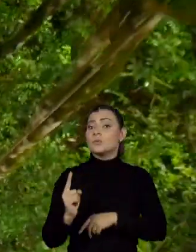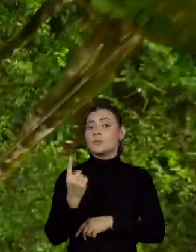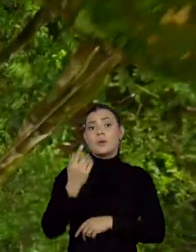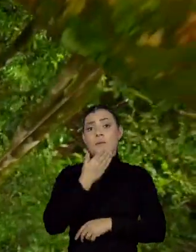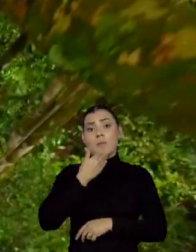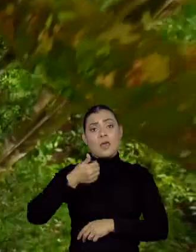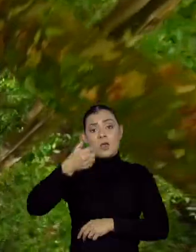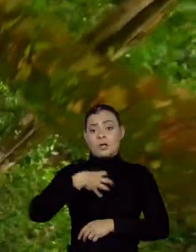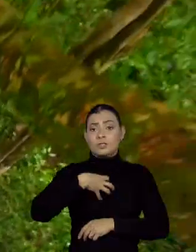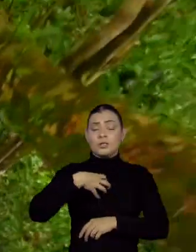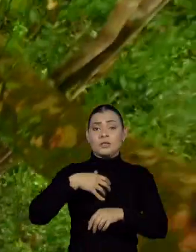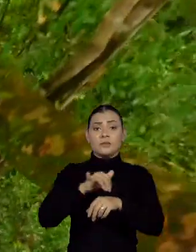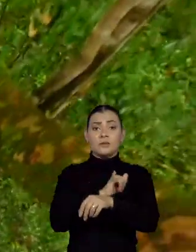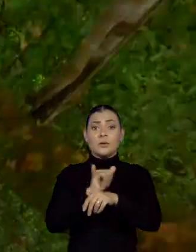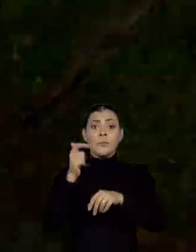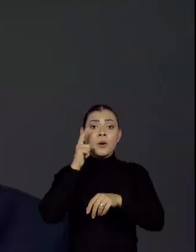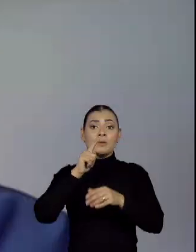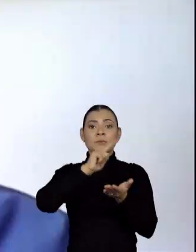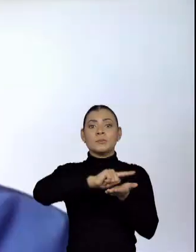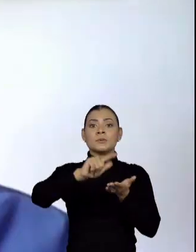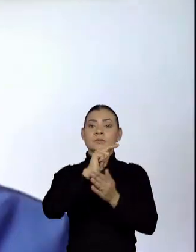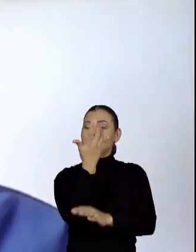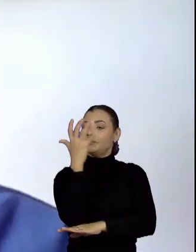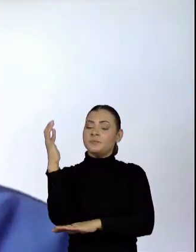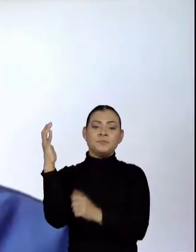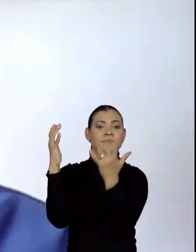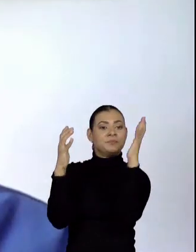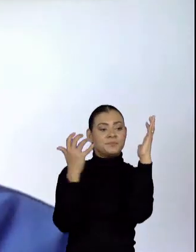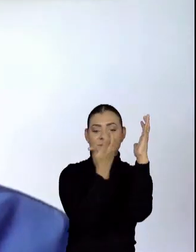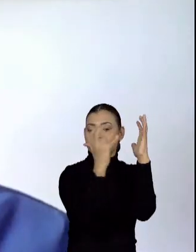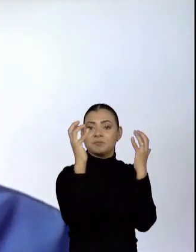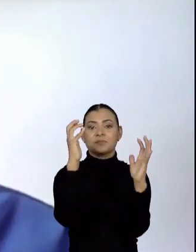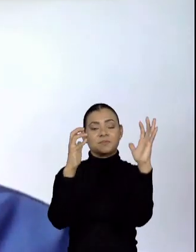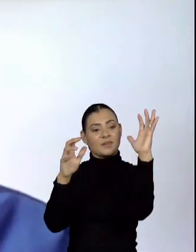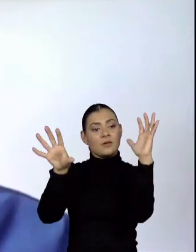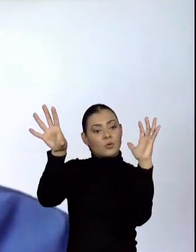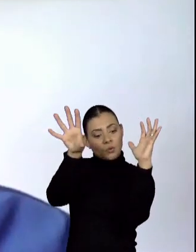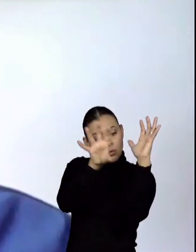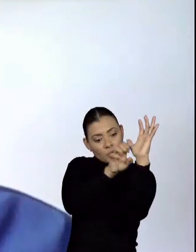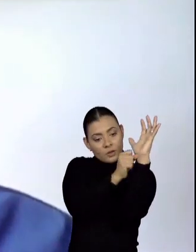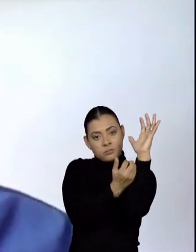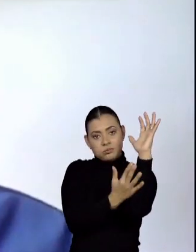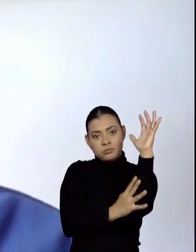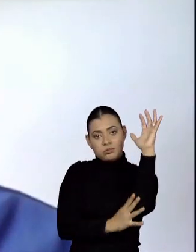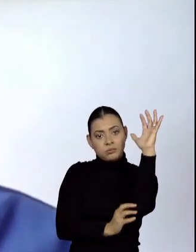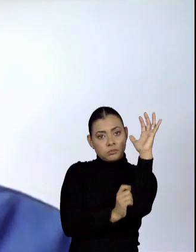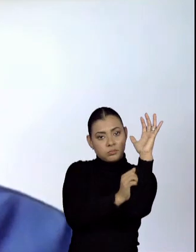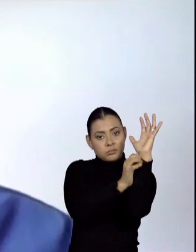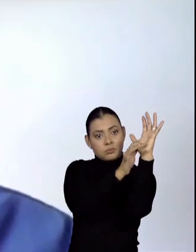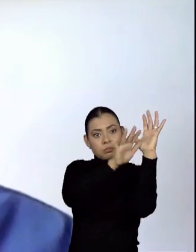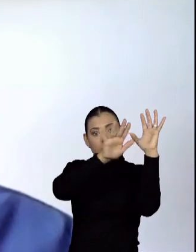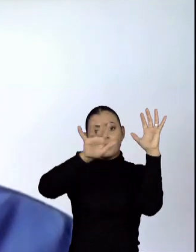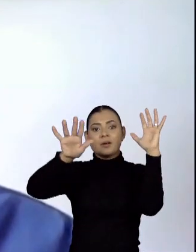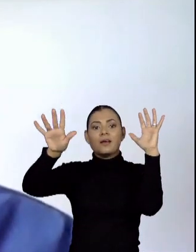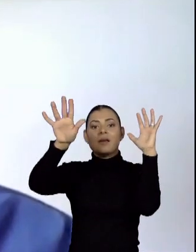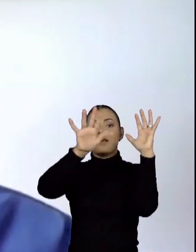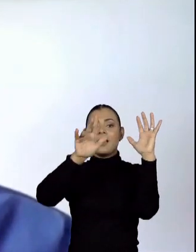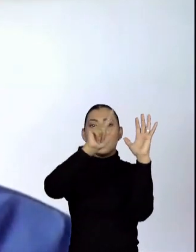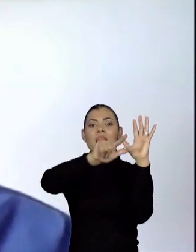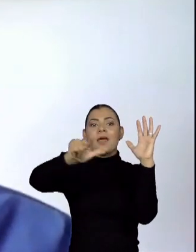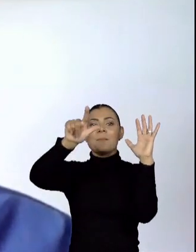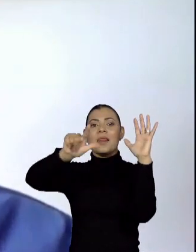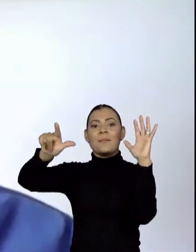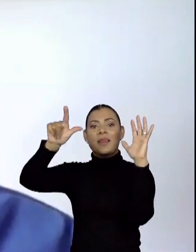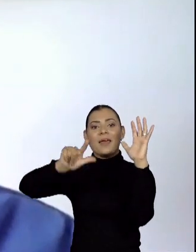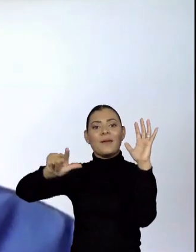para absorver carbono da atmosfera. Se nós desmatarmos cada vez mais, vamos ter mais emissão de gás